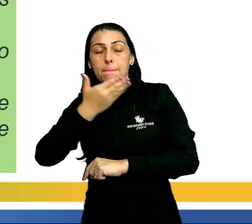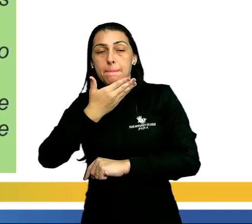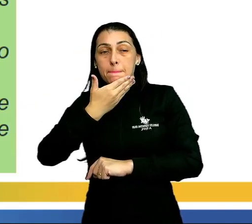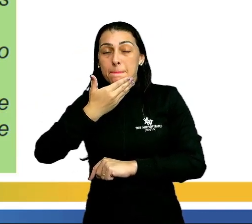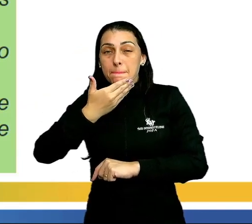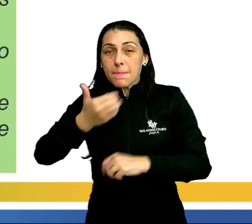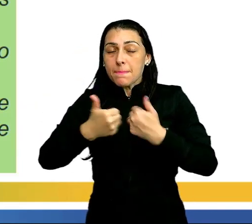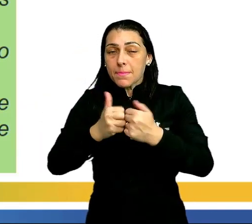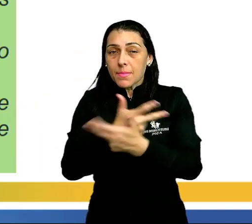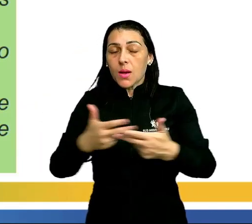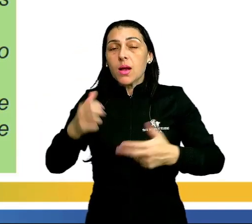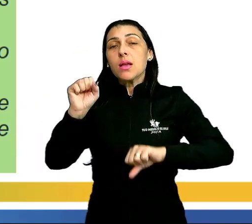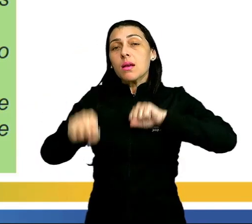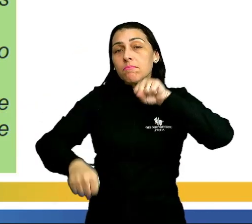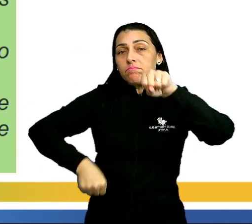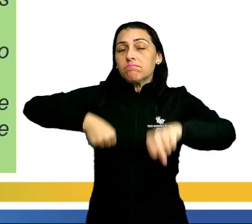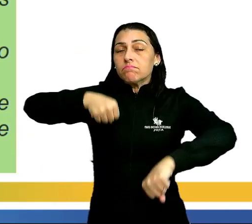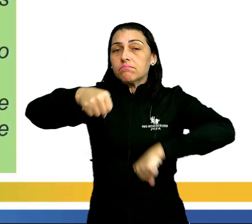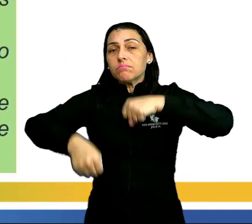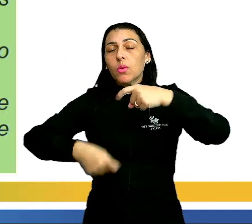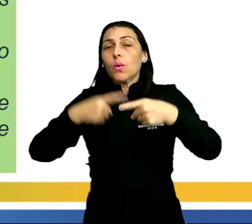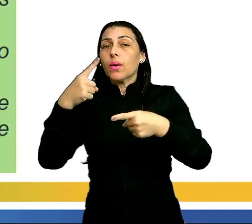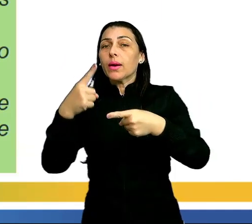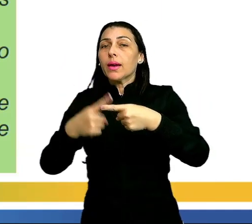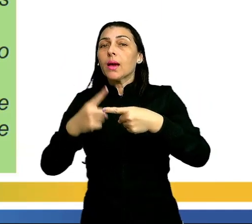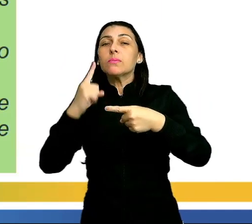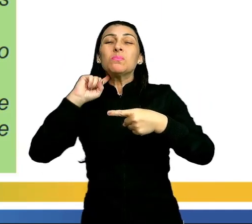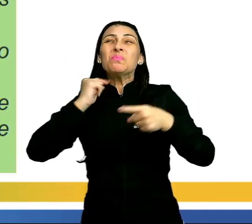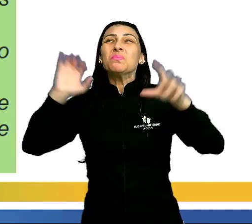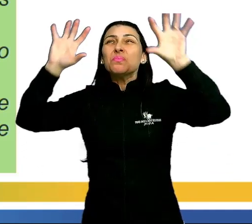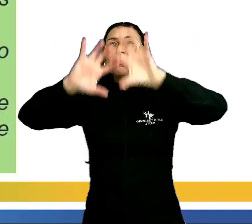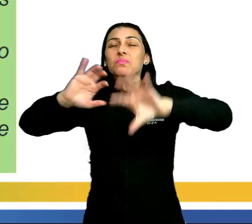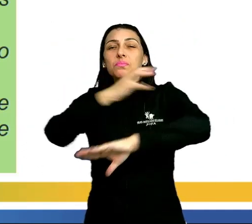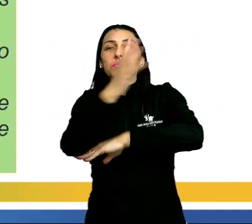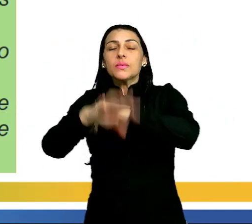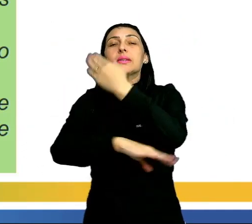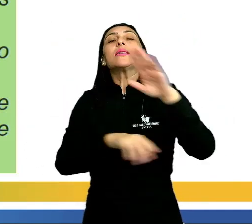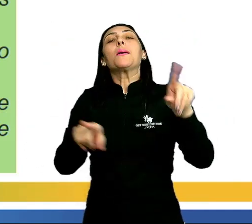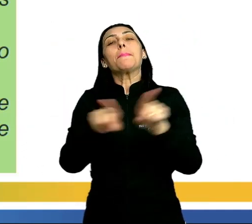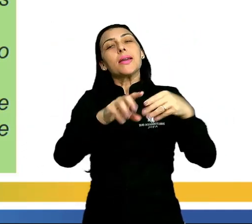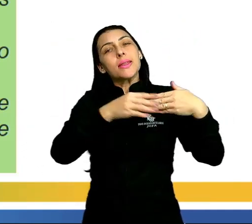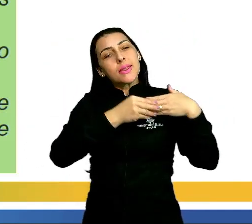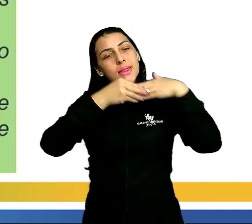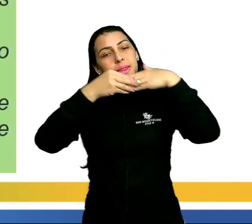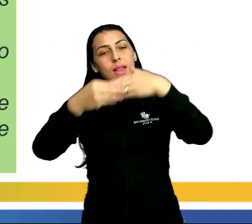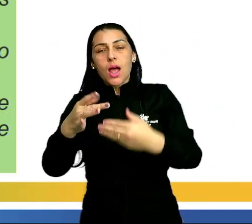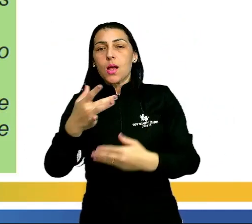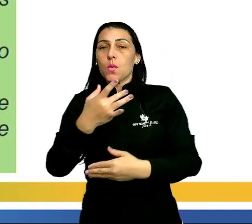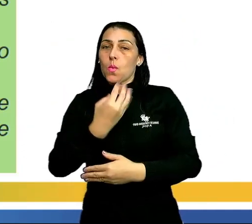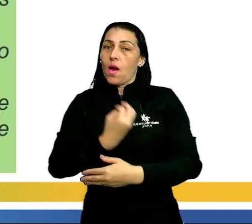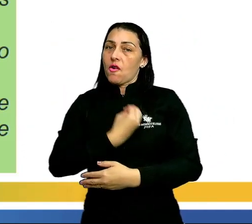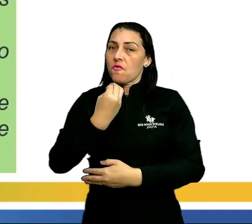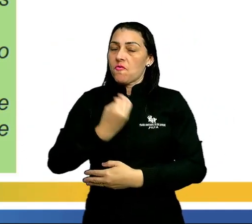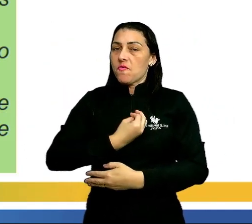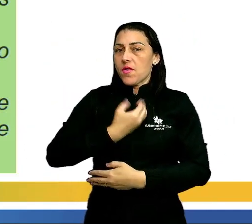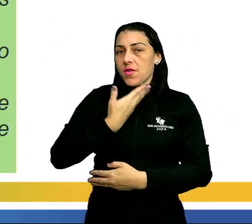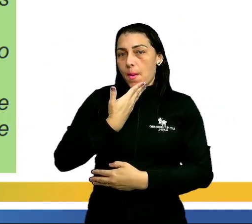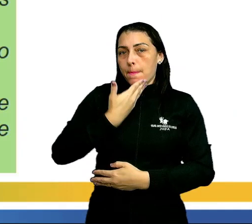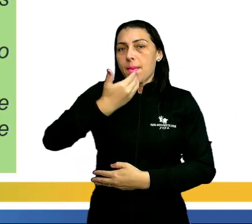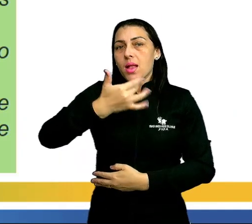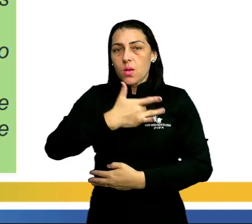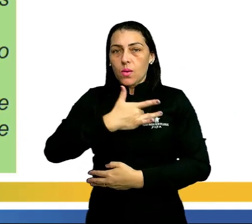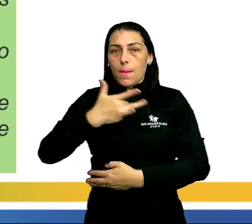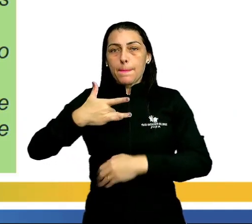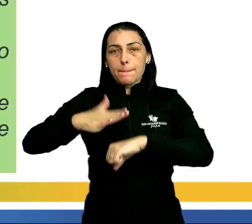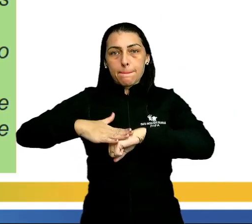é a bicicleta, pois além de não poluir o meio ambiente, ainda nos traz uma vida mais saudável. Aí